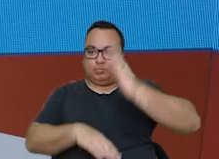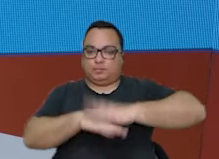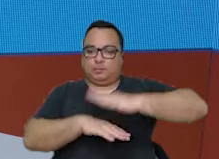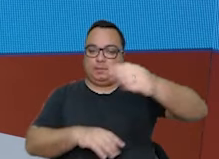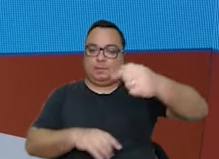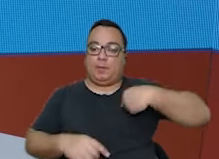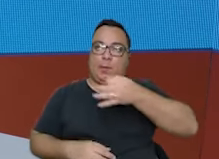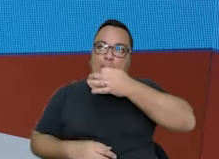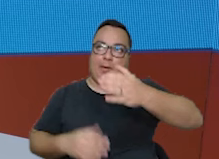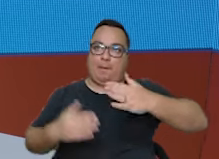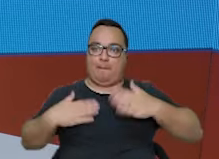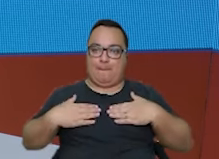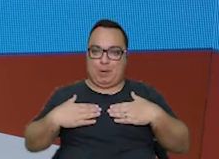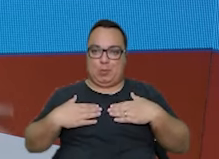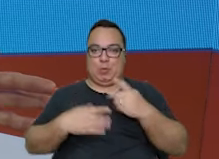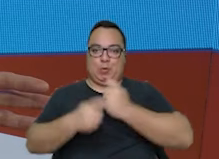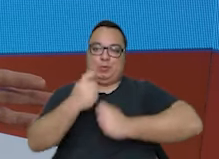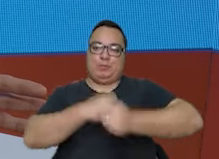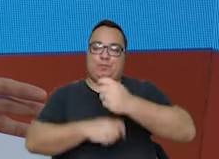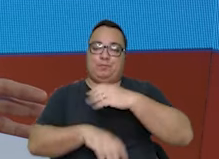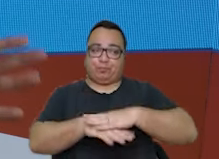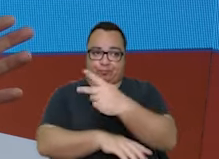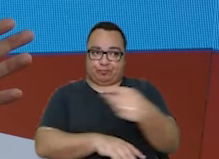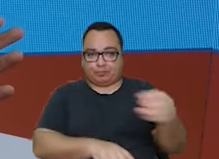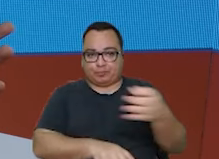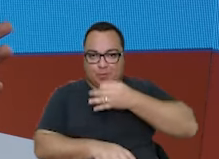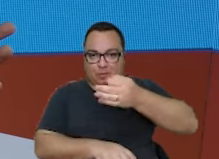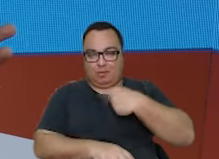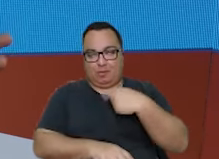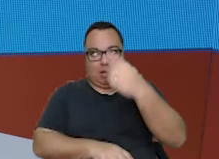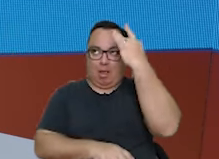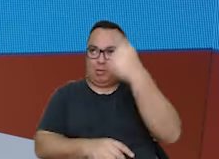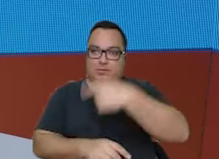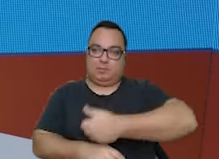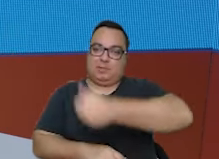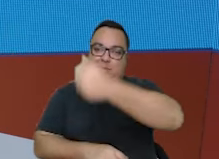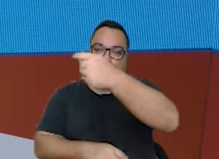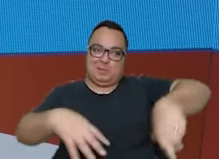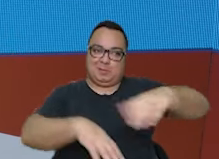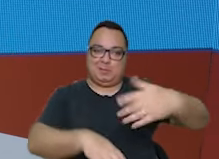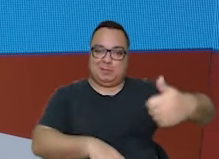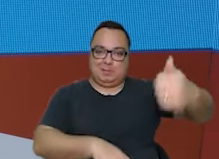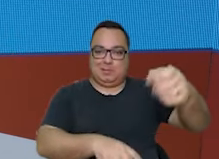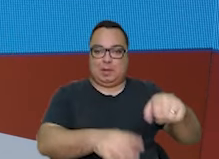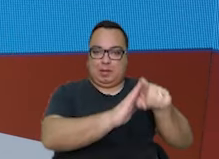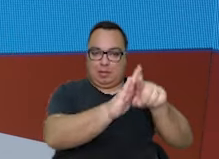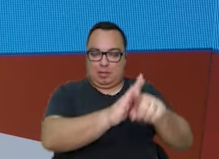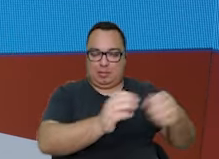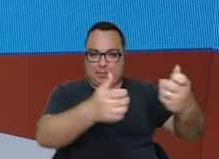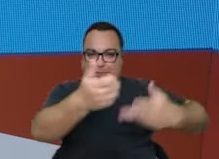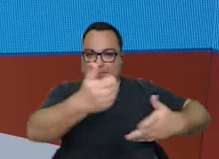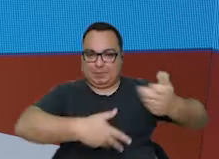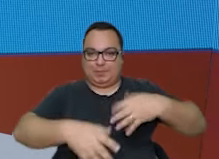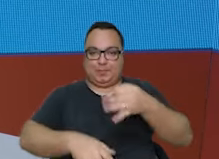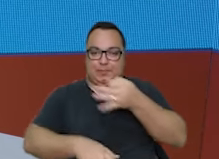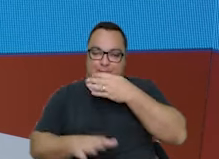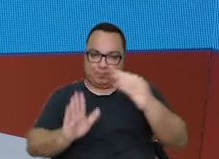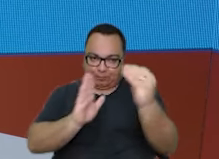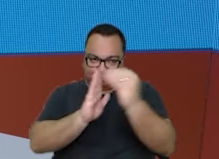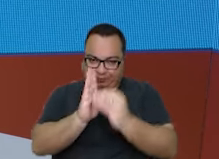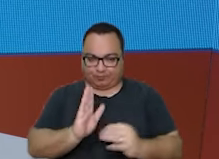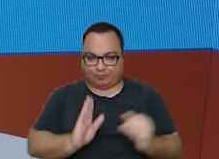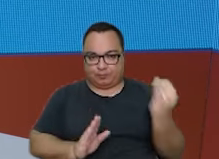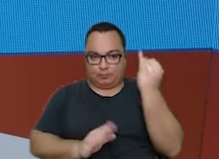sobre o nosso negócio né sim que é sempre lindo maravilhoso né maravilhoso sempre né e voltando até esse ponto que você mencionou de